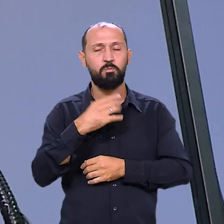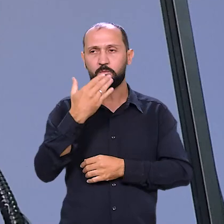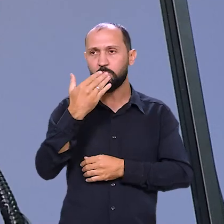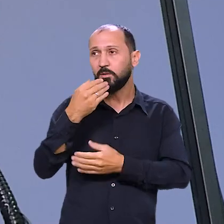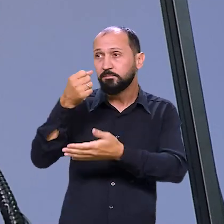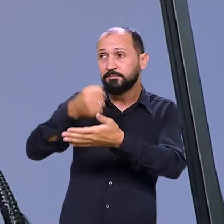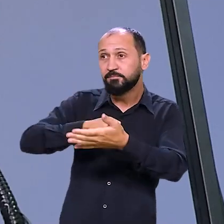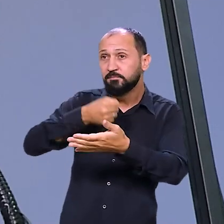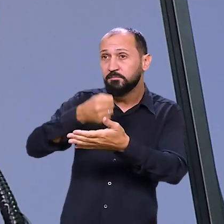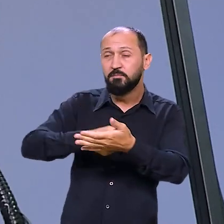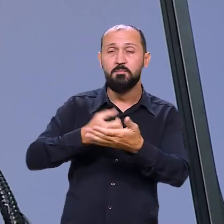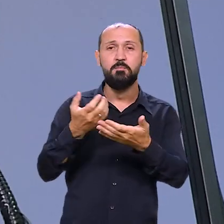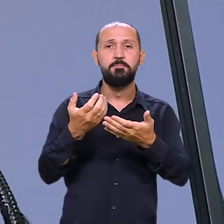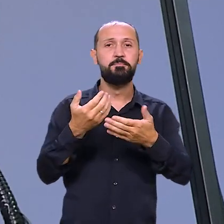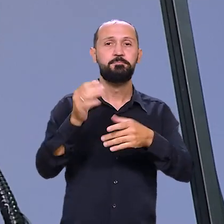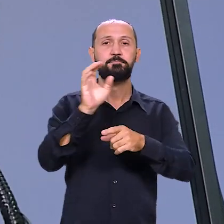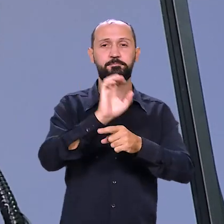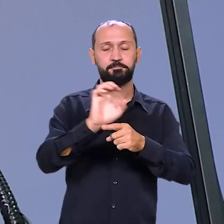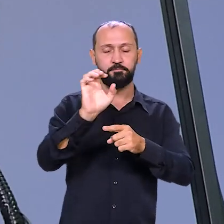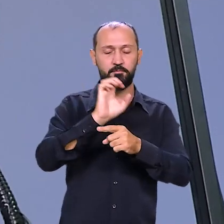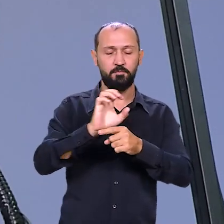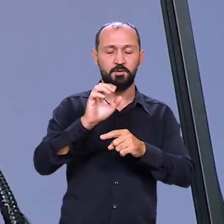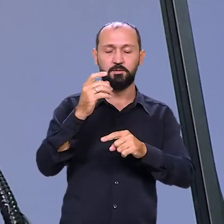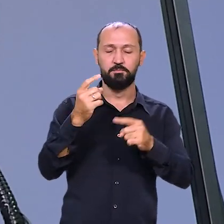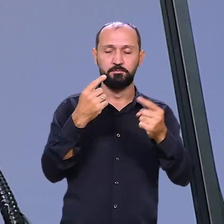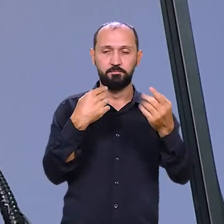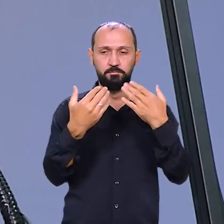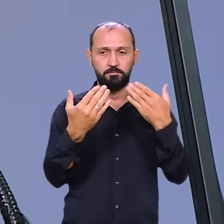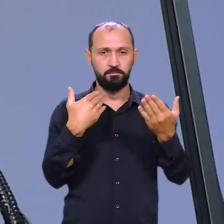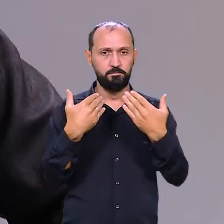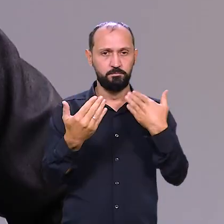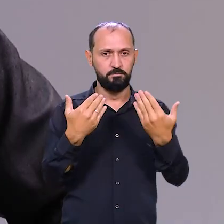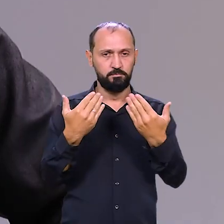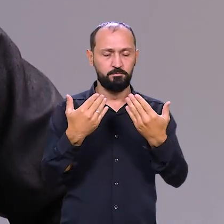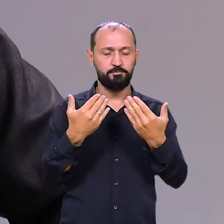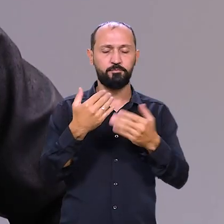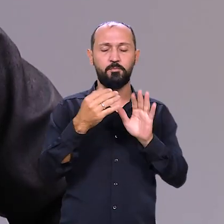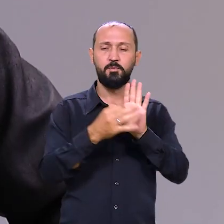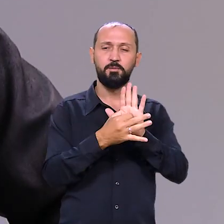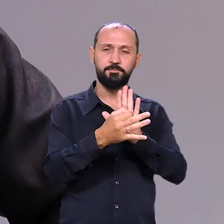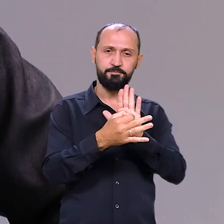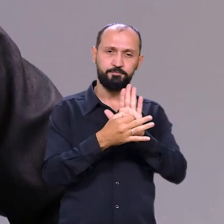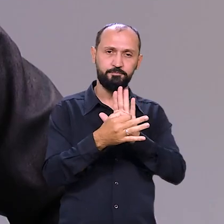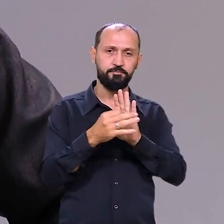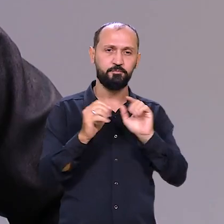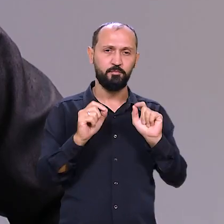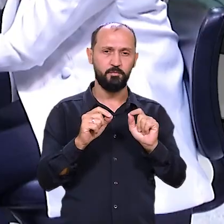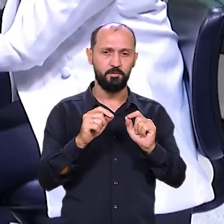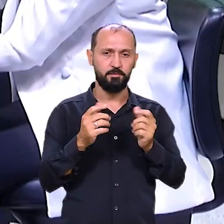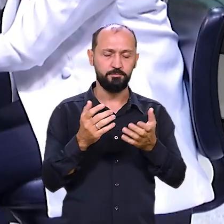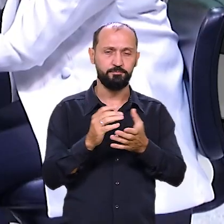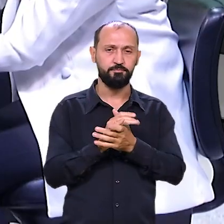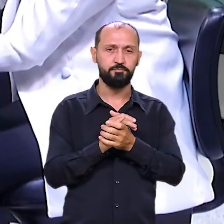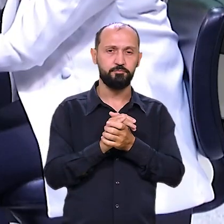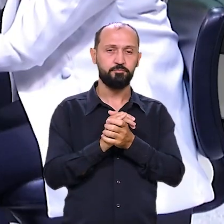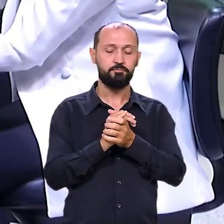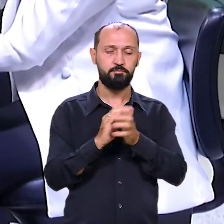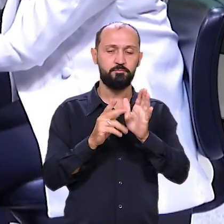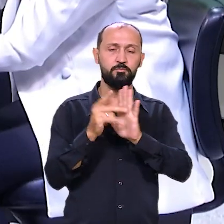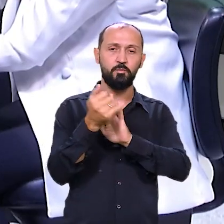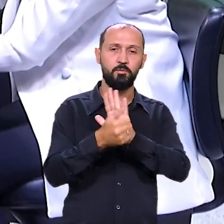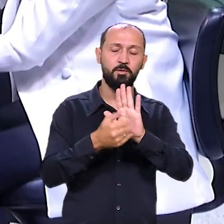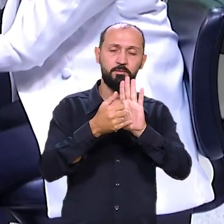nossas reivindicações, o Estado está discutindo uma proposta que é